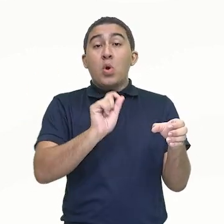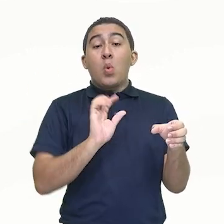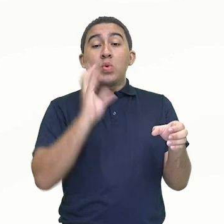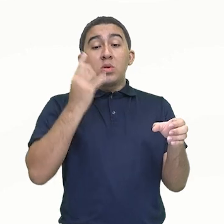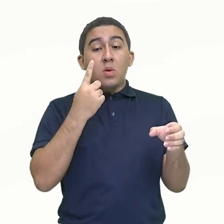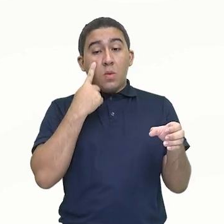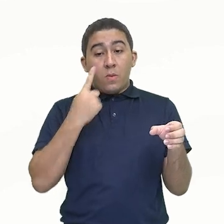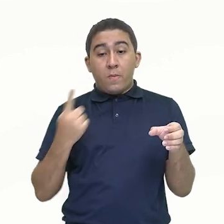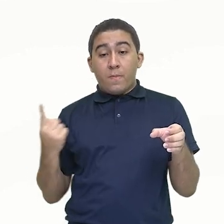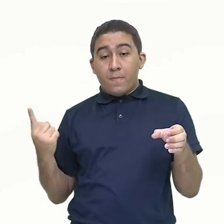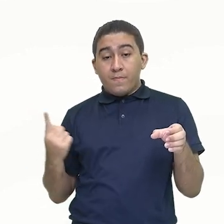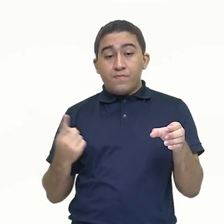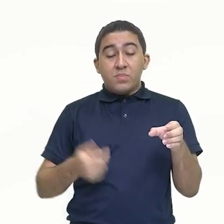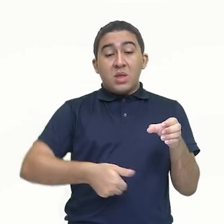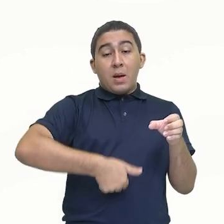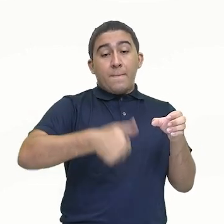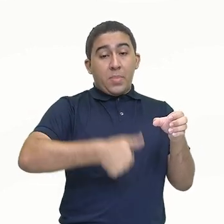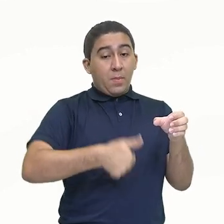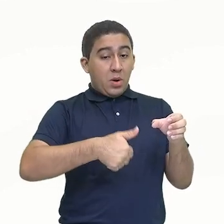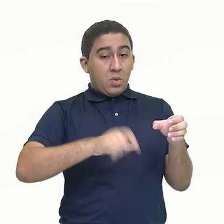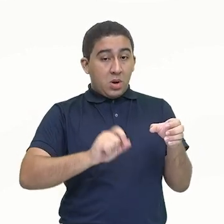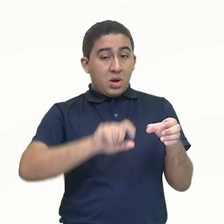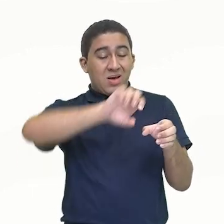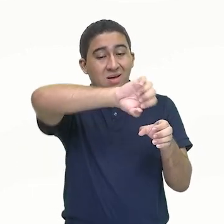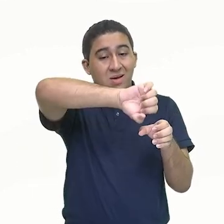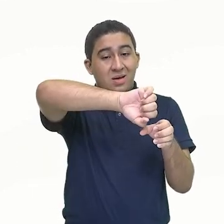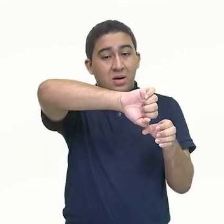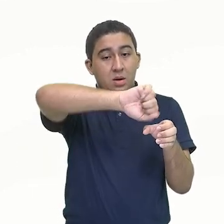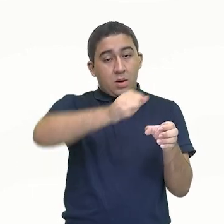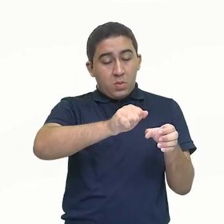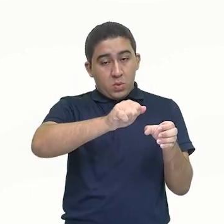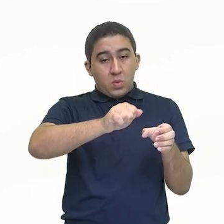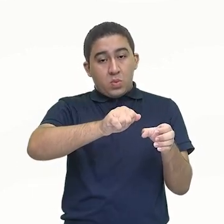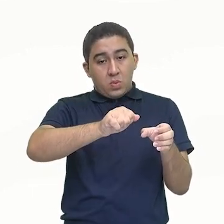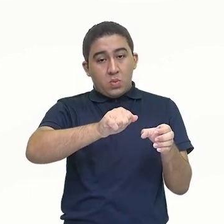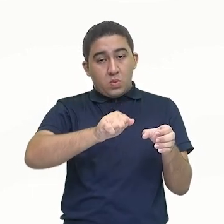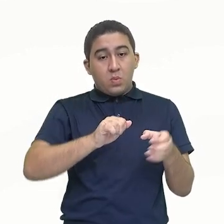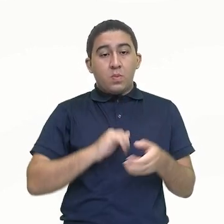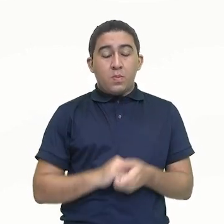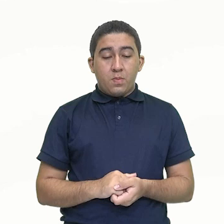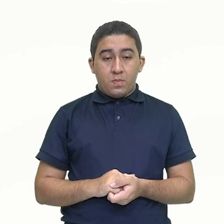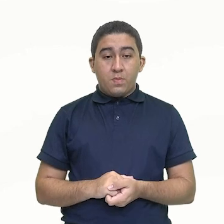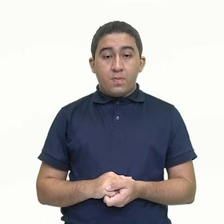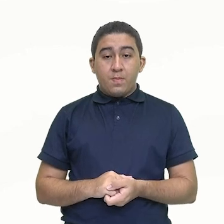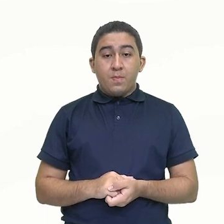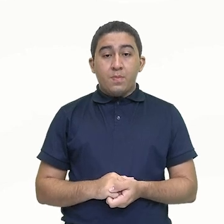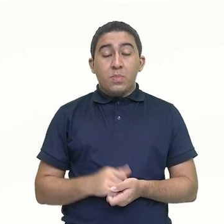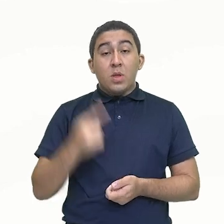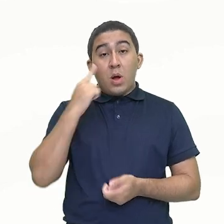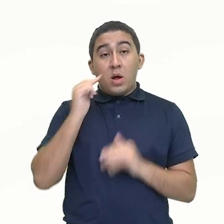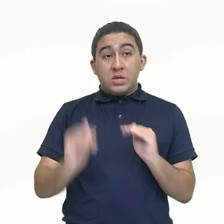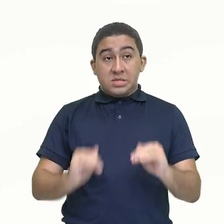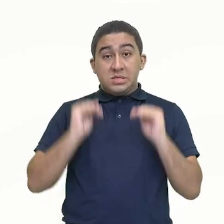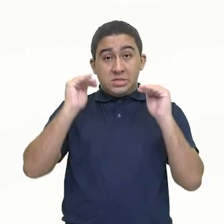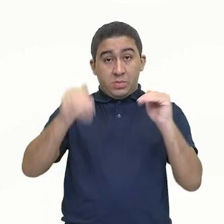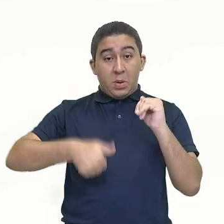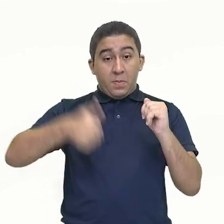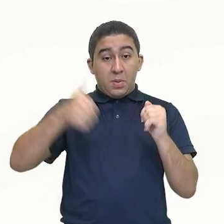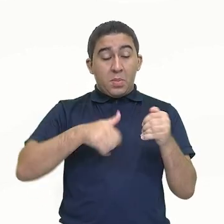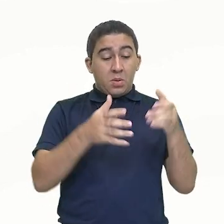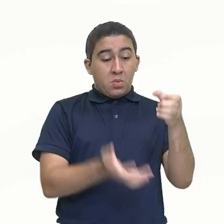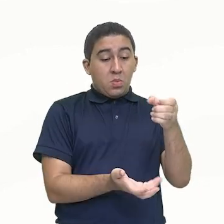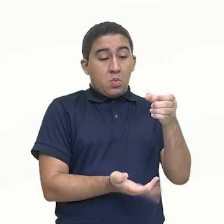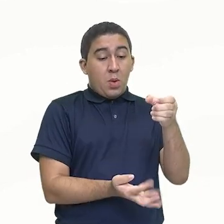aconteceu? No primeiro momento, com o gargalo, né? No primeiro momento, com o gargalo, o